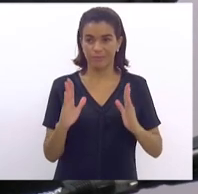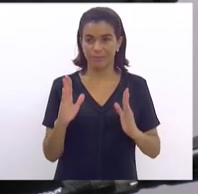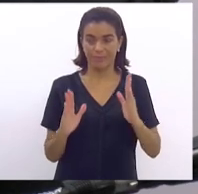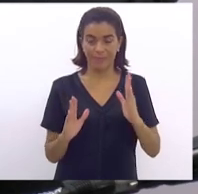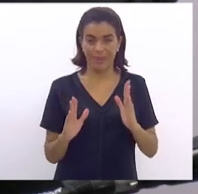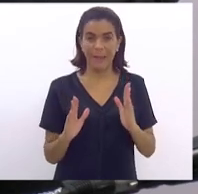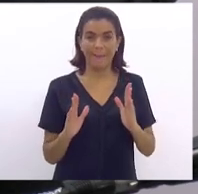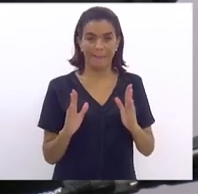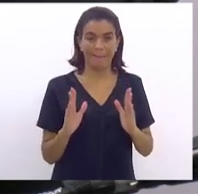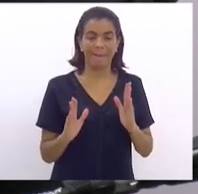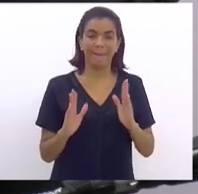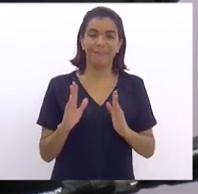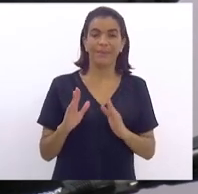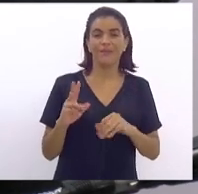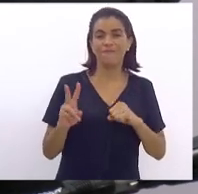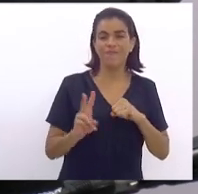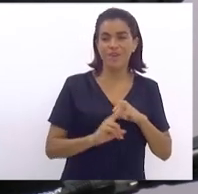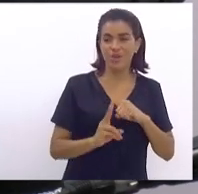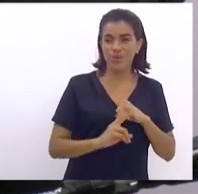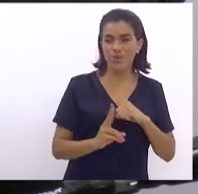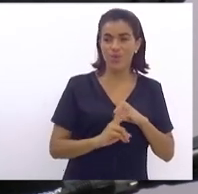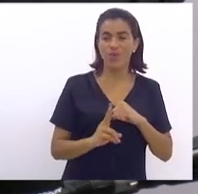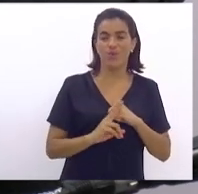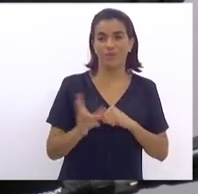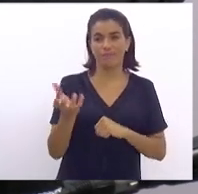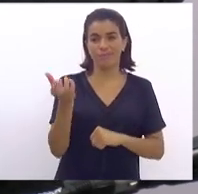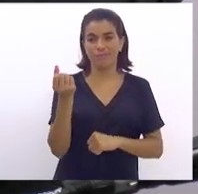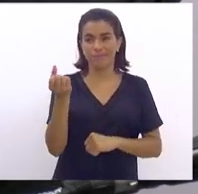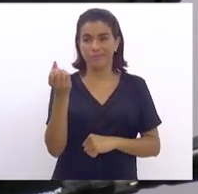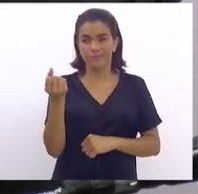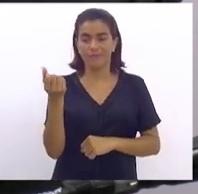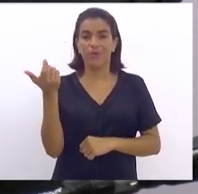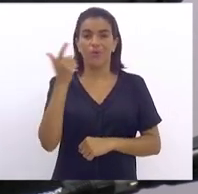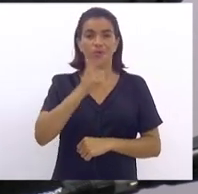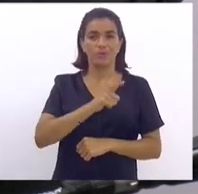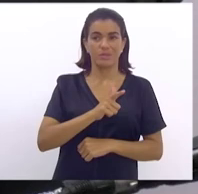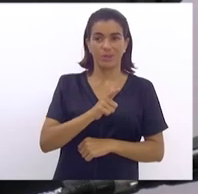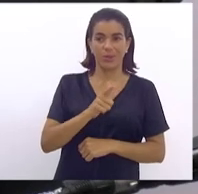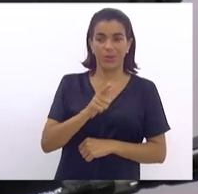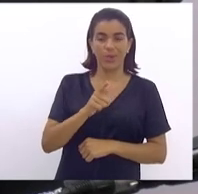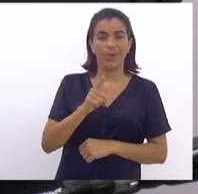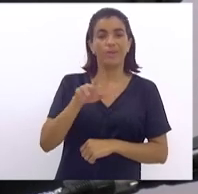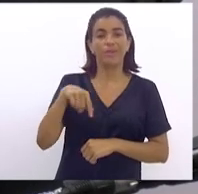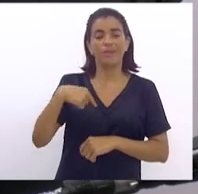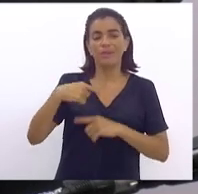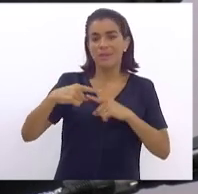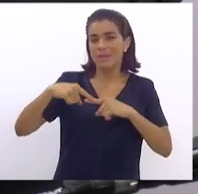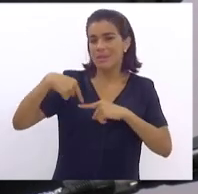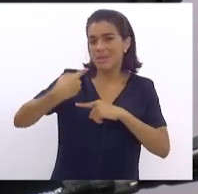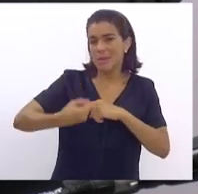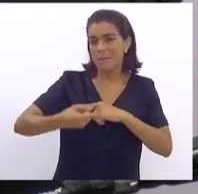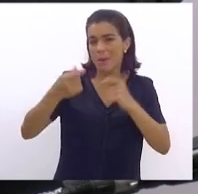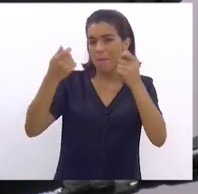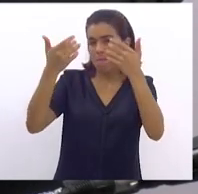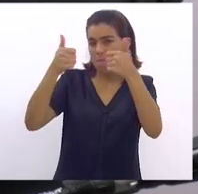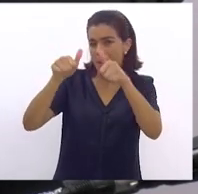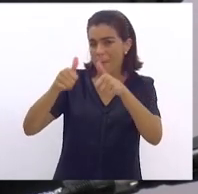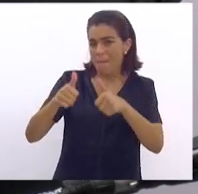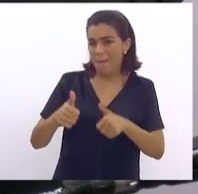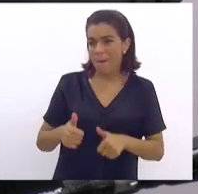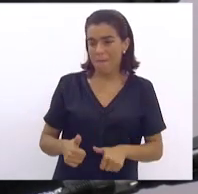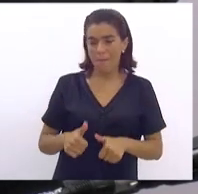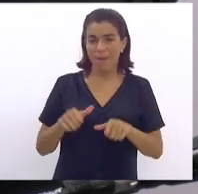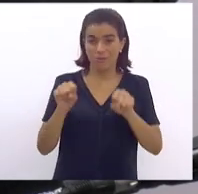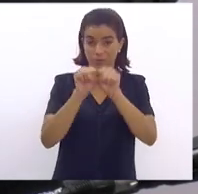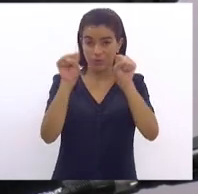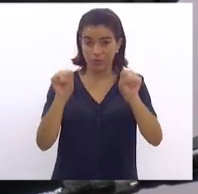nativos, as viúvas e pensionistas receberam, e logo depois houve uma reavaliação lá do sistema de comunicação com a